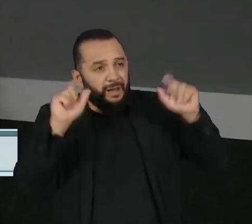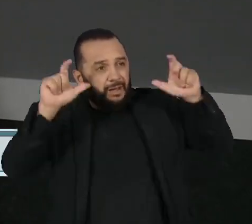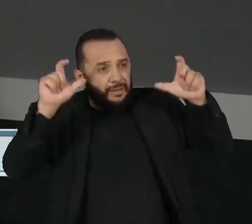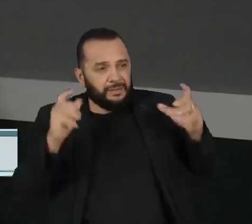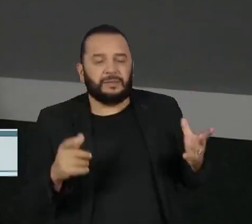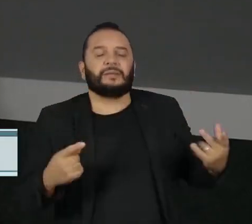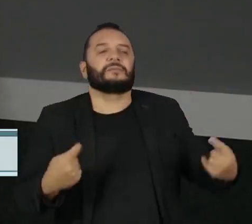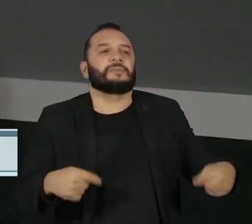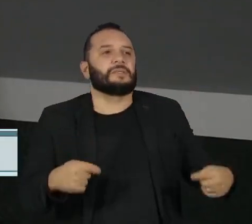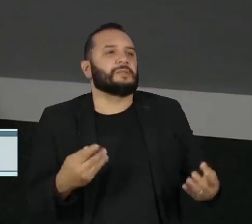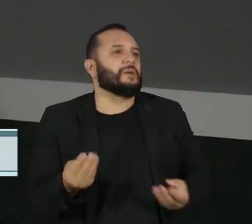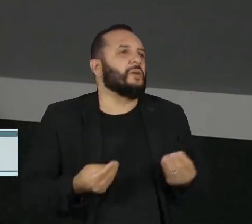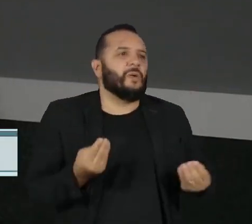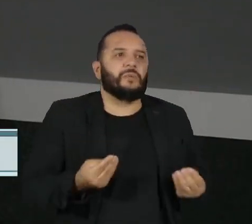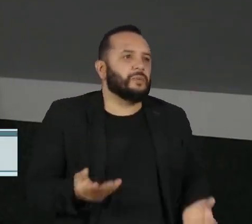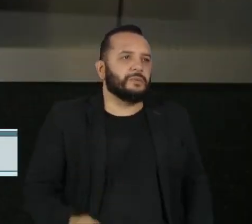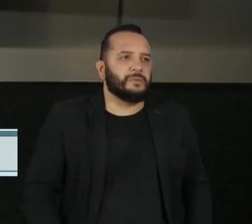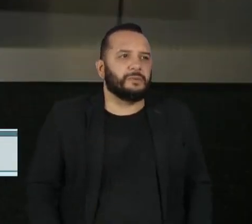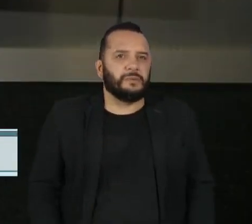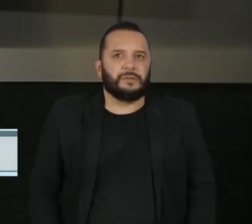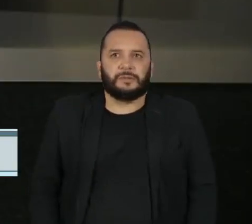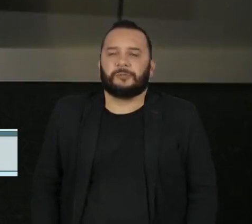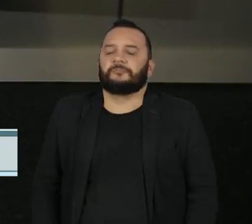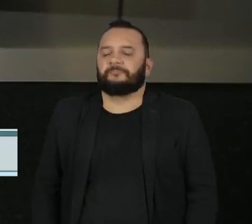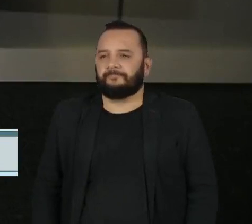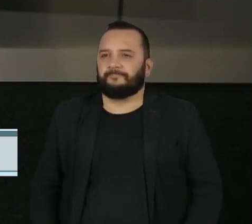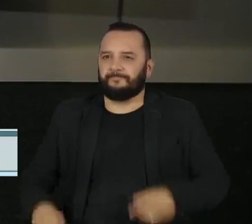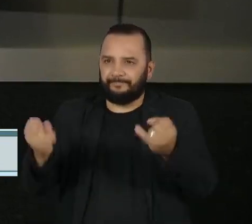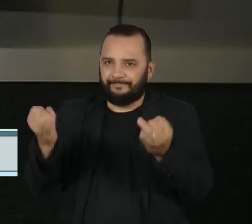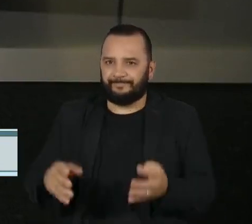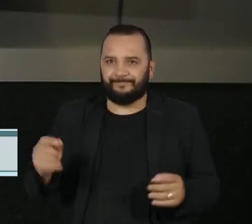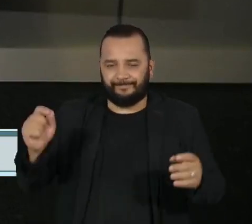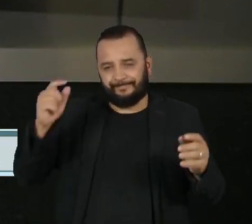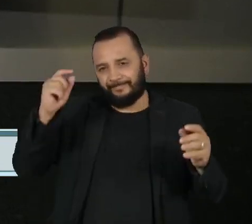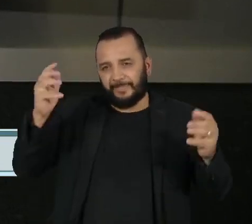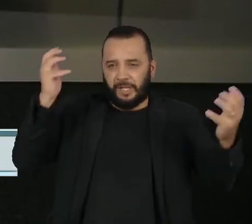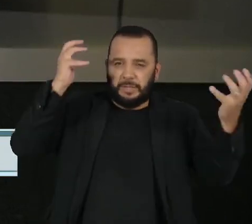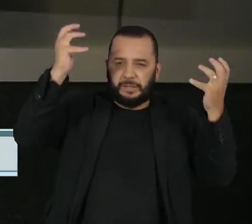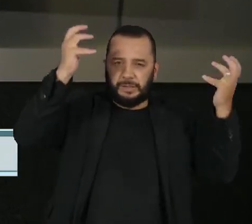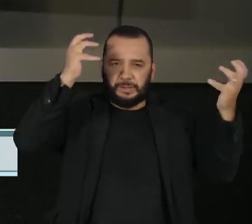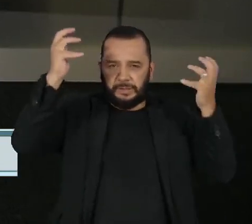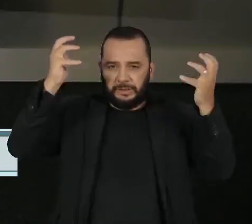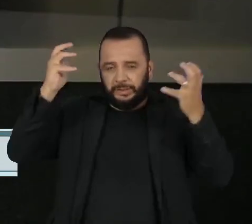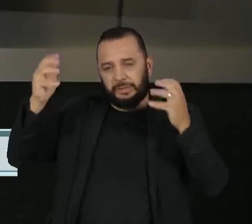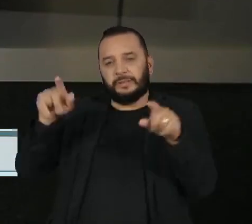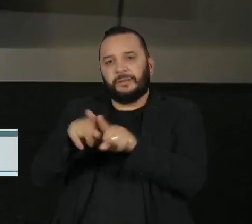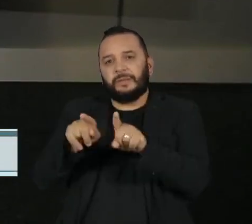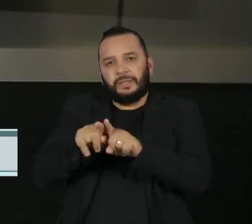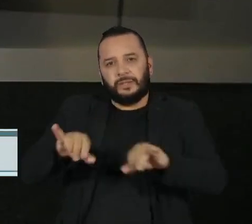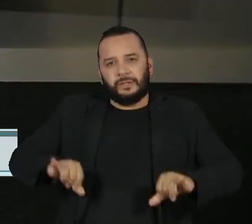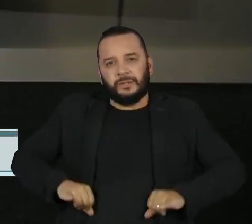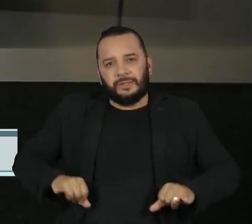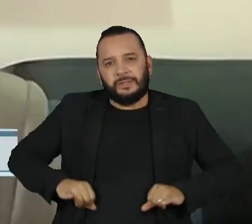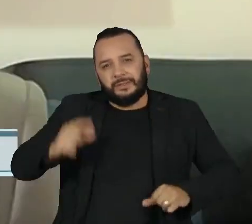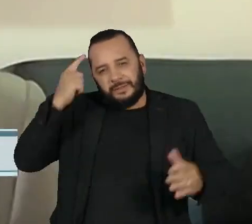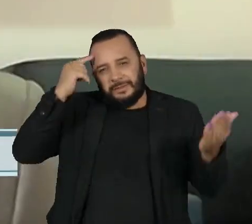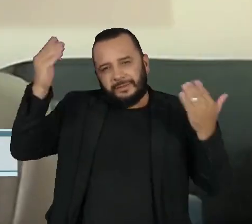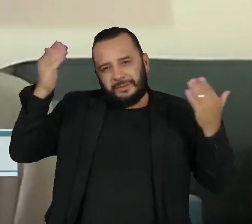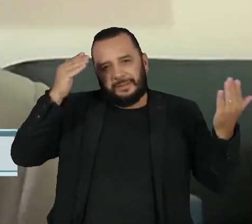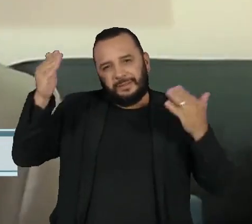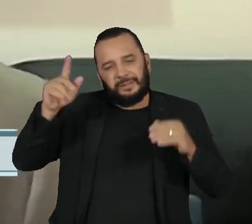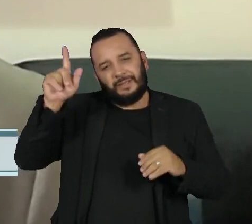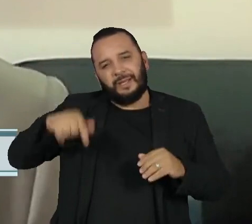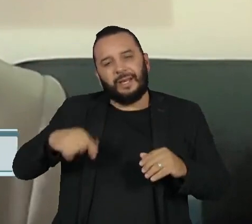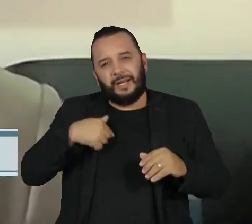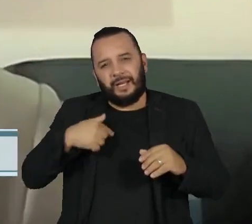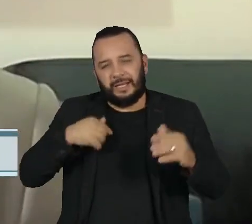redor em alerta? Quando nós falamos dos transtornos mentais e do sofrimento psicológico, né, nós estamos falando de